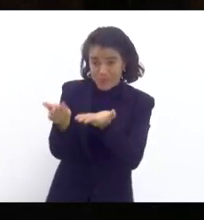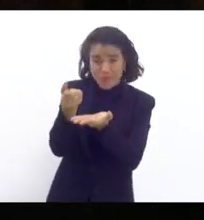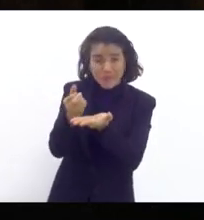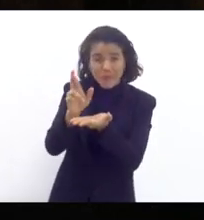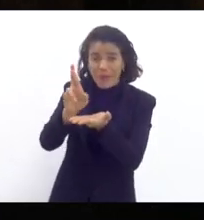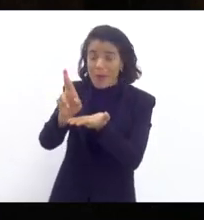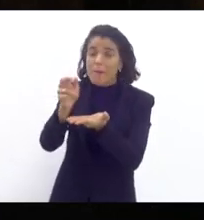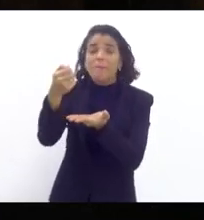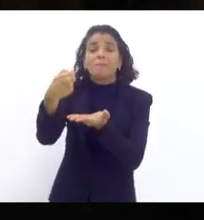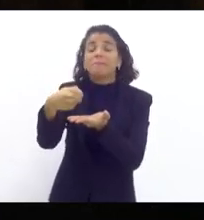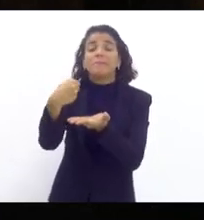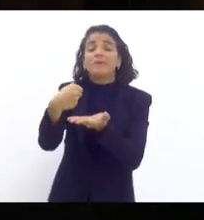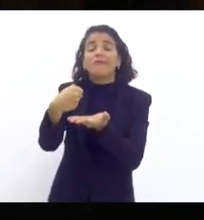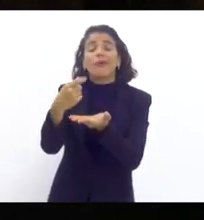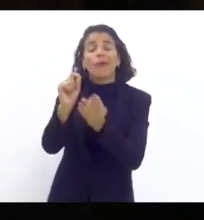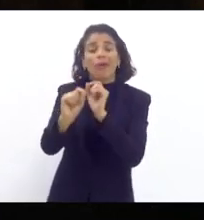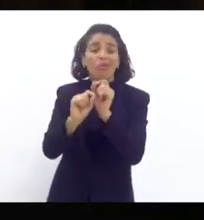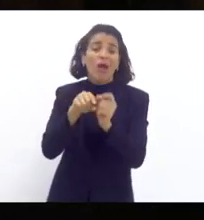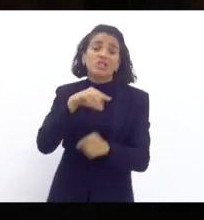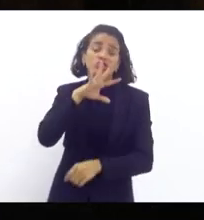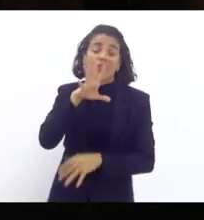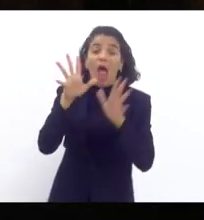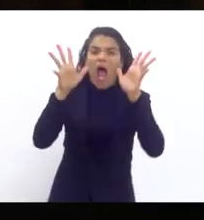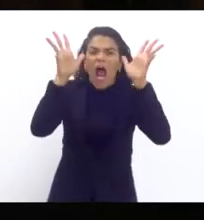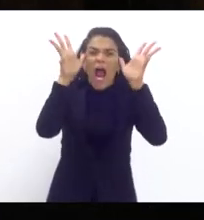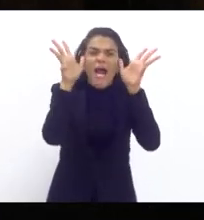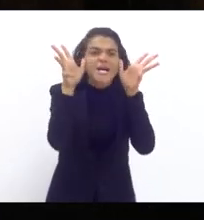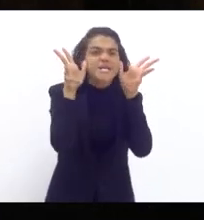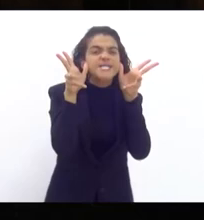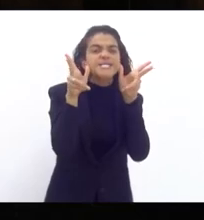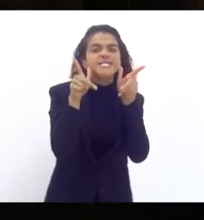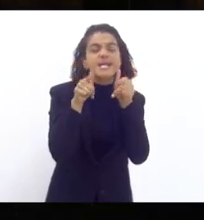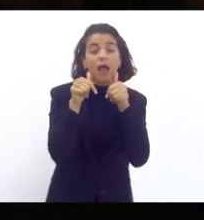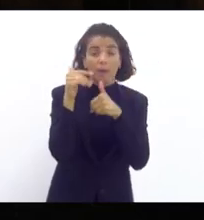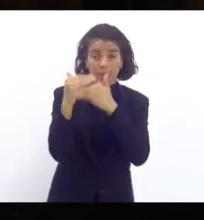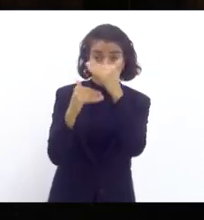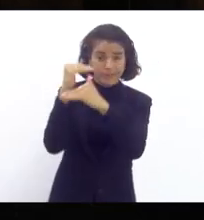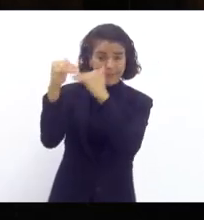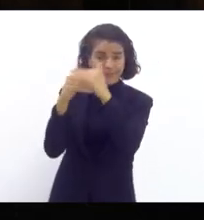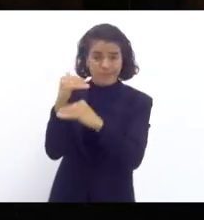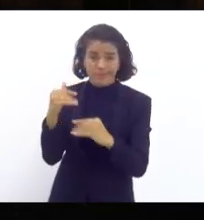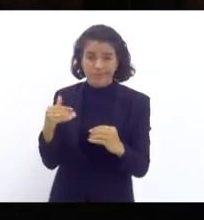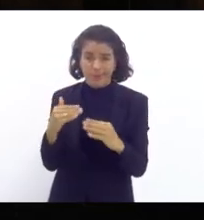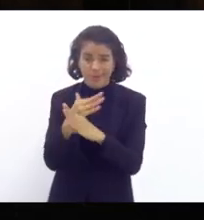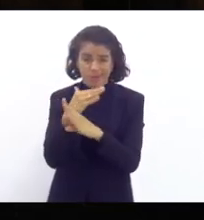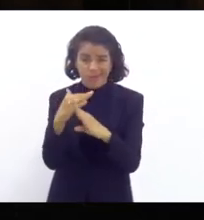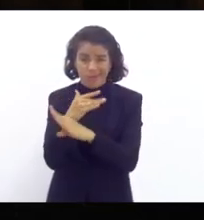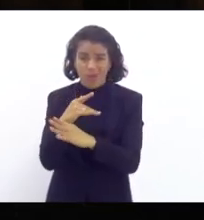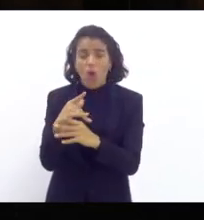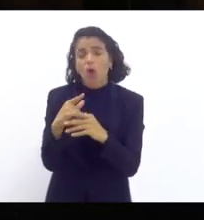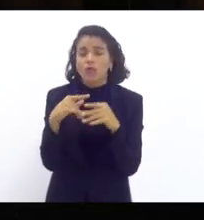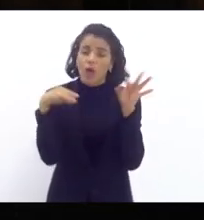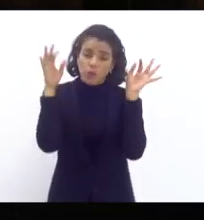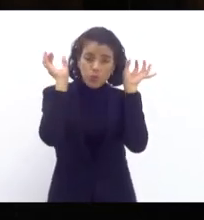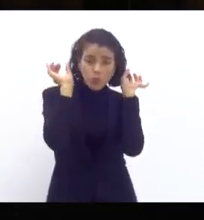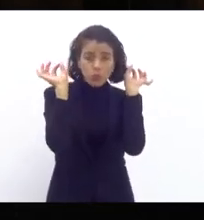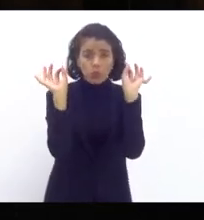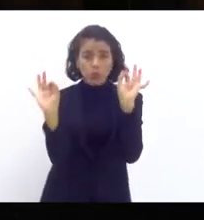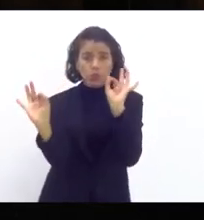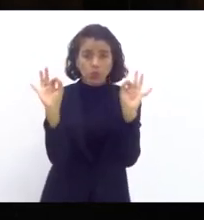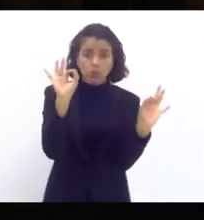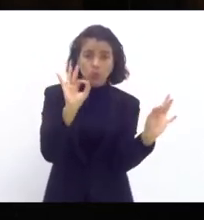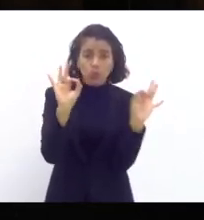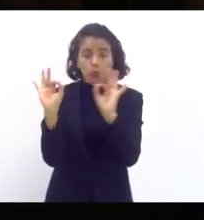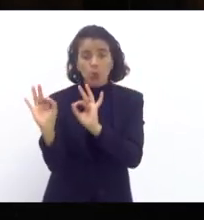que deixar de... Não adianta você ser tigrão para quem vai desenvolver o município e virar tchutchuca da